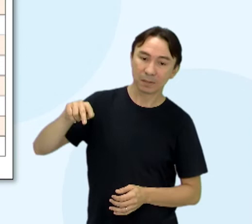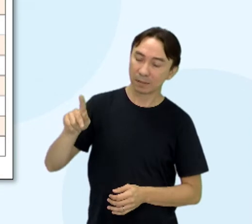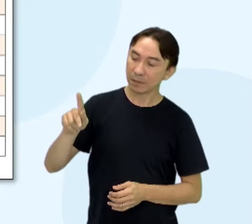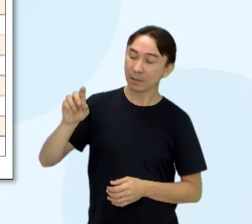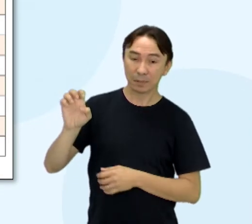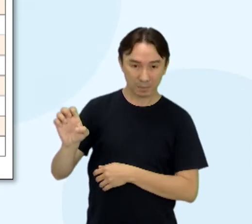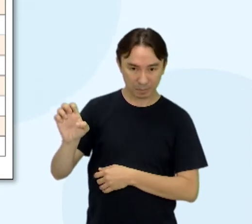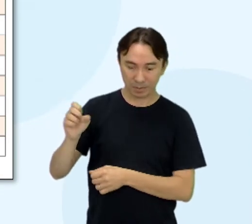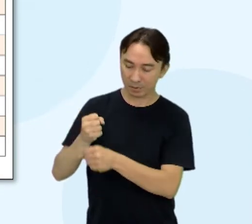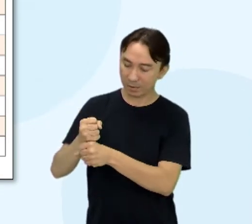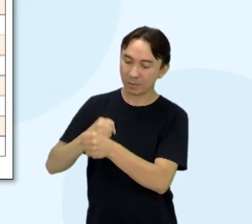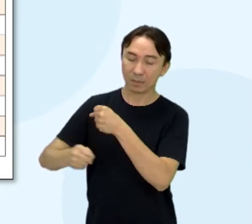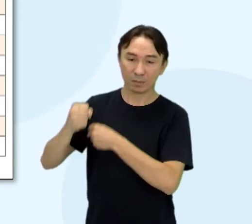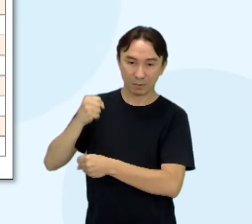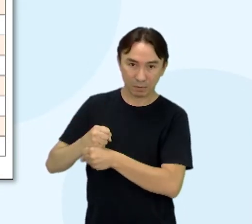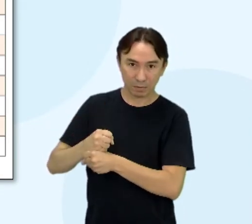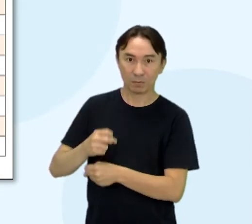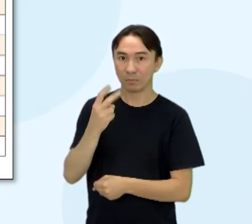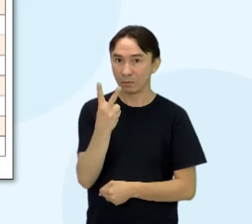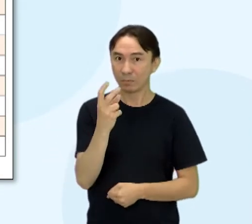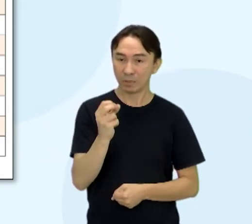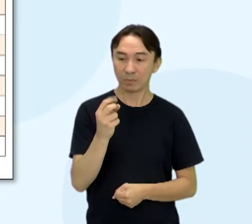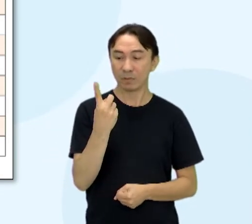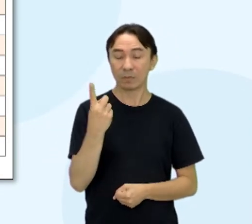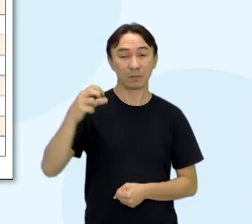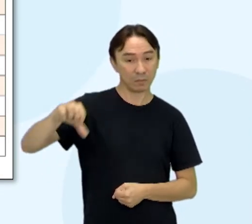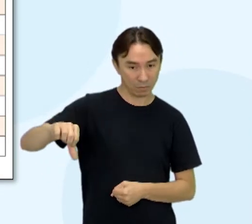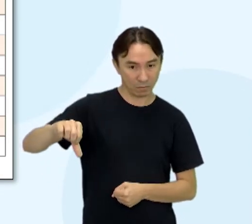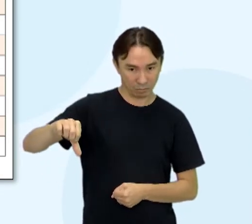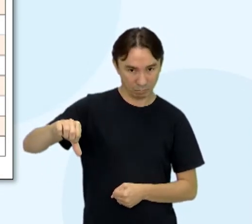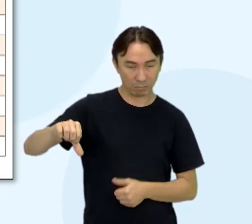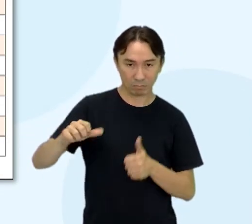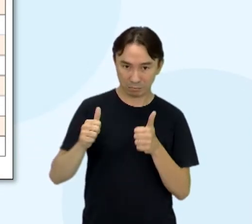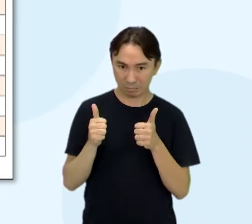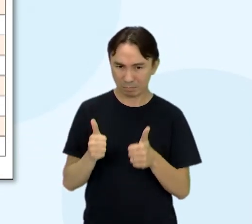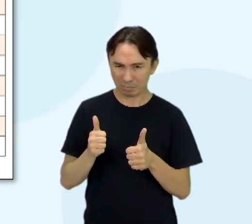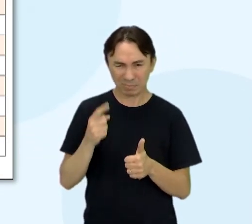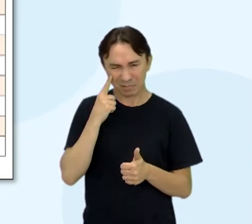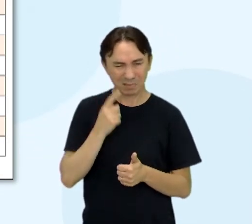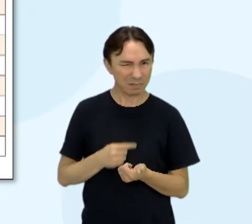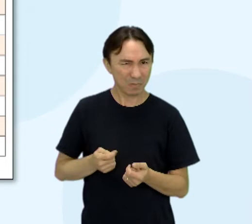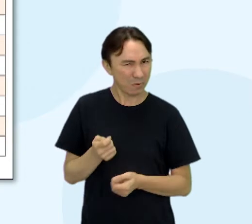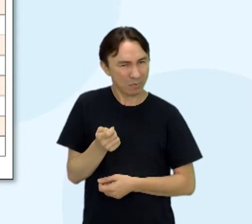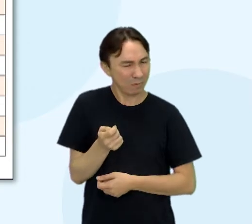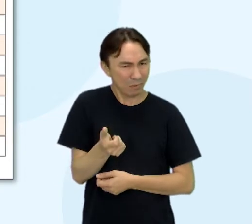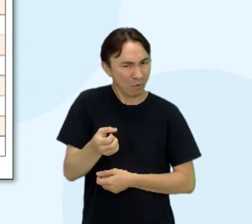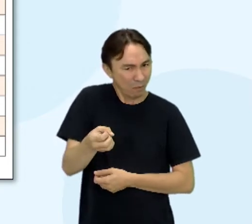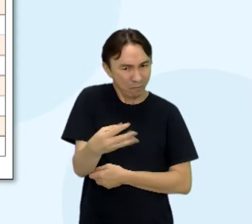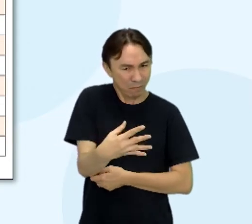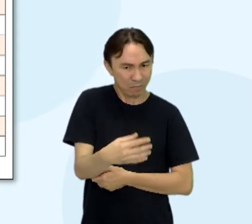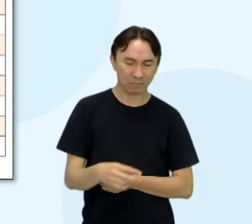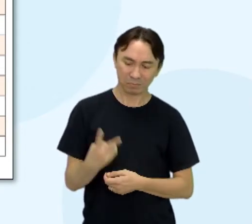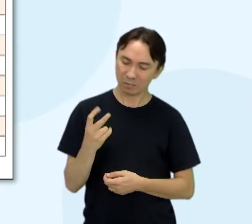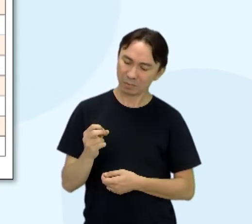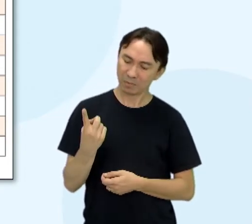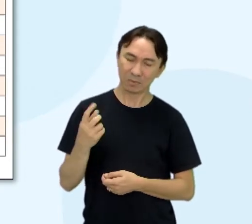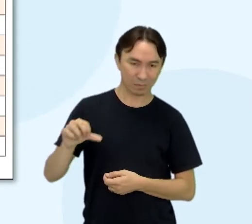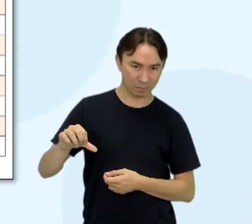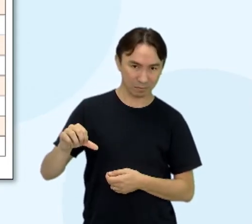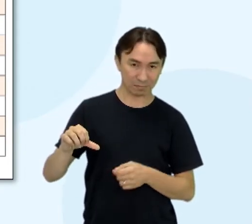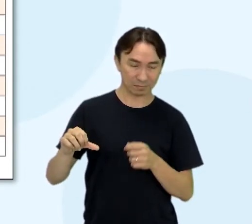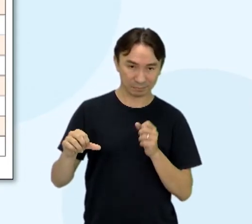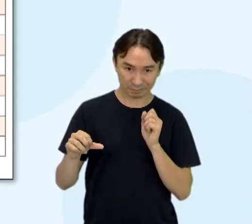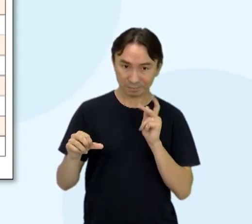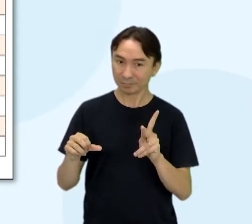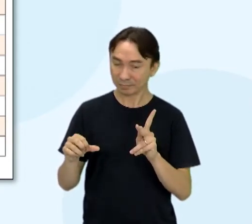lá do INPE, tá? Instituto Nacional de Pesquisas Espaciais, recente, lá em 2019 também. Essa